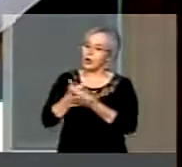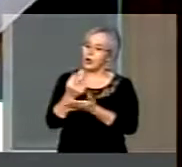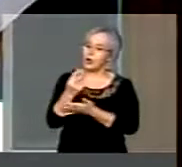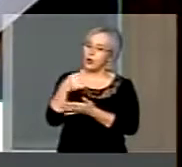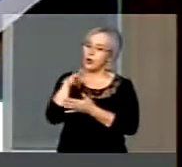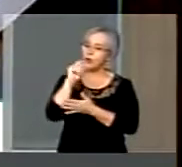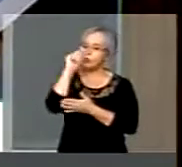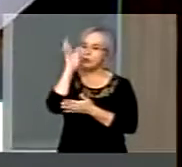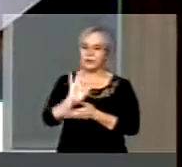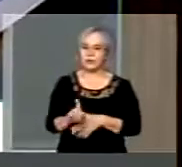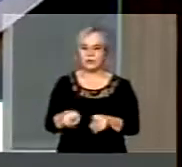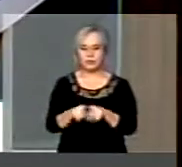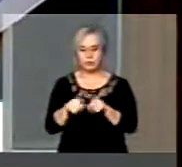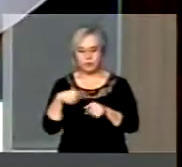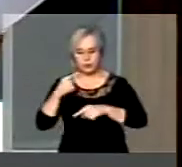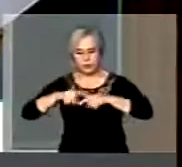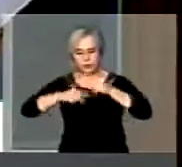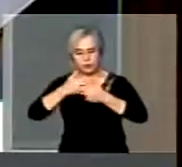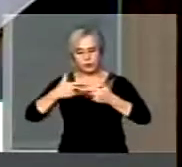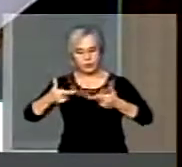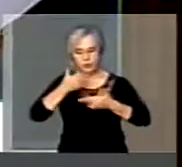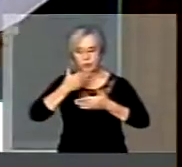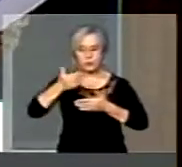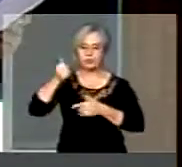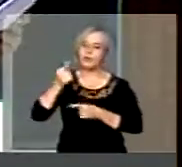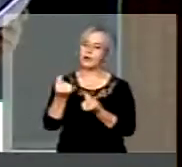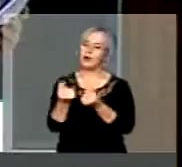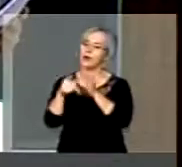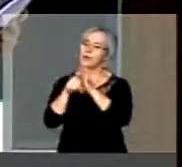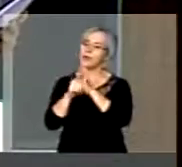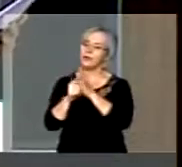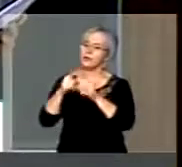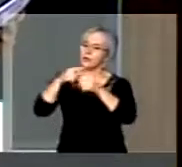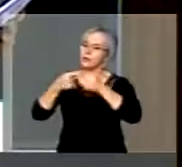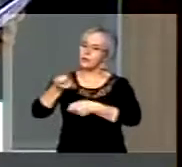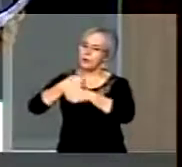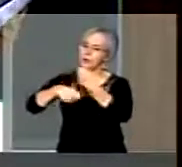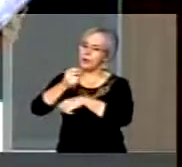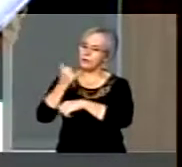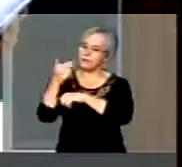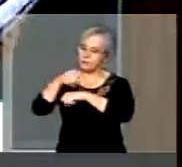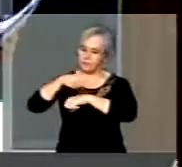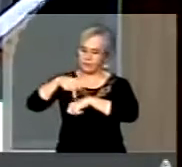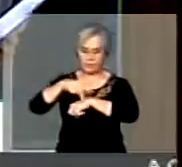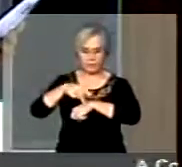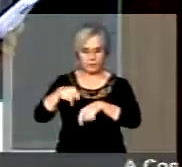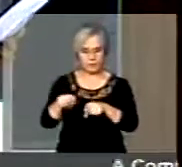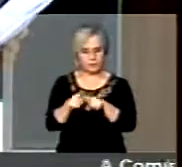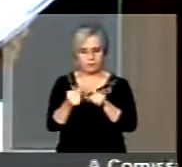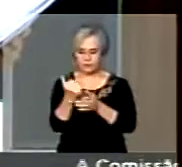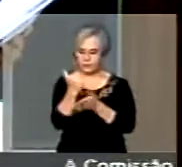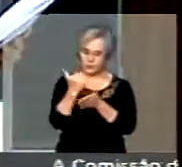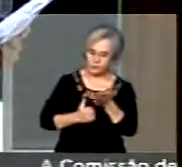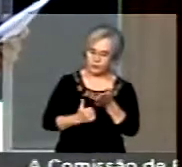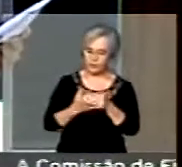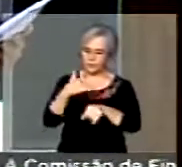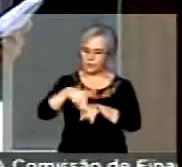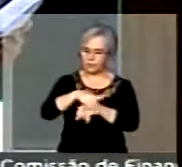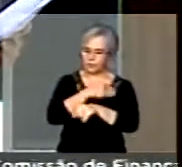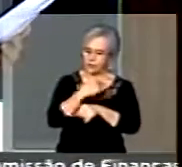dos nossos produtos no exterior. A paralisação na construção de portos, rodovias, hidrelétricas e